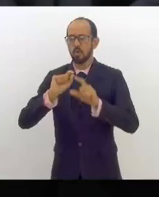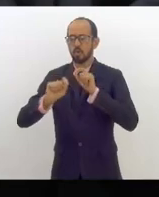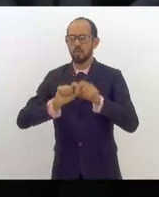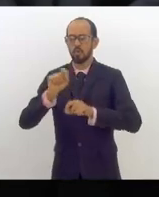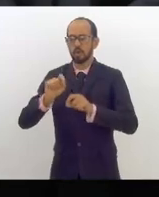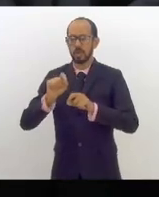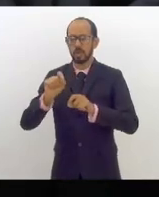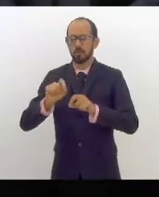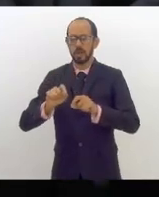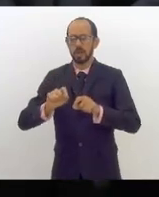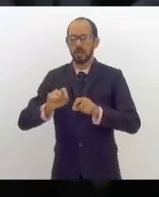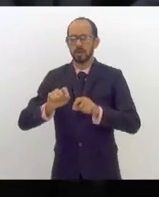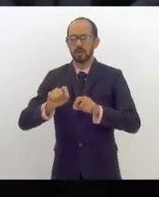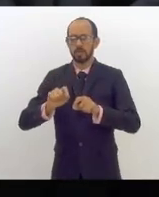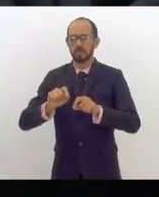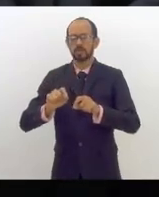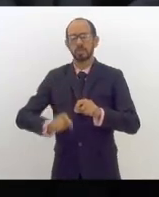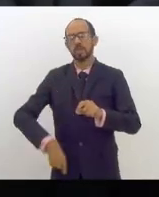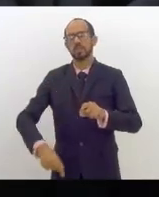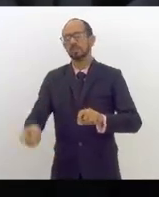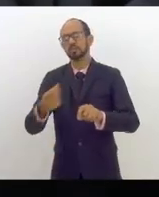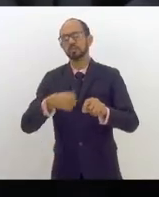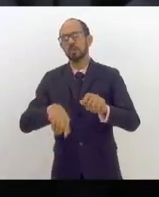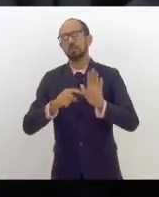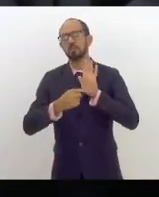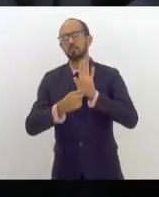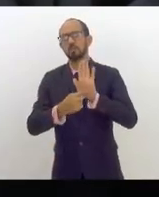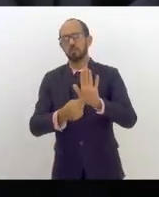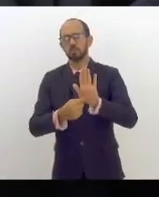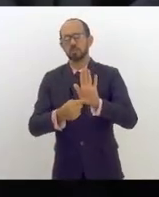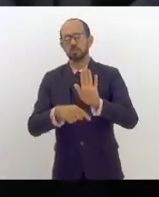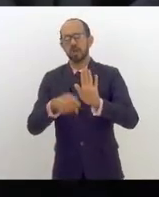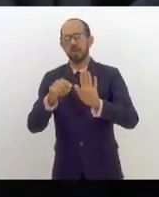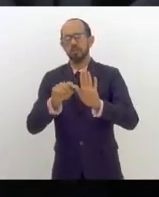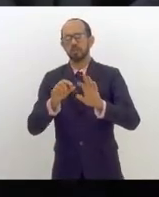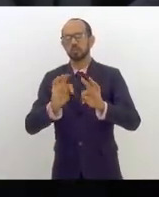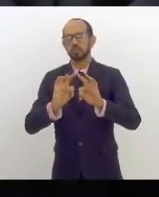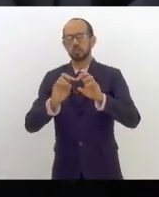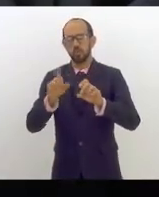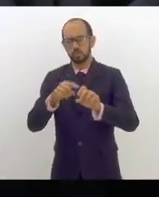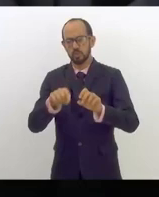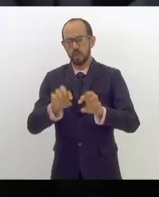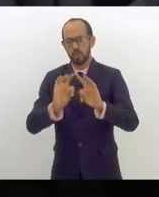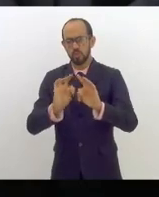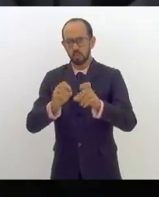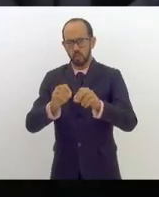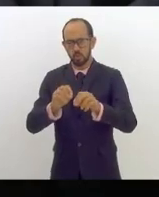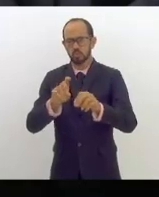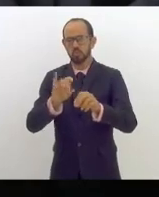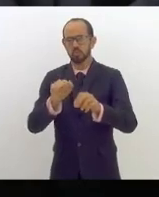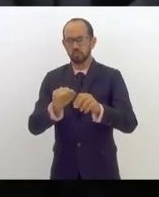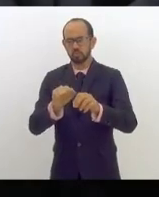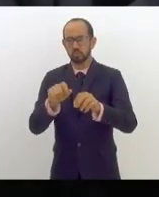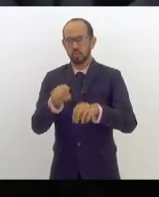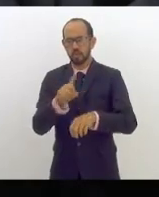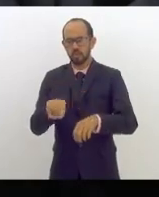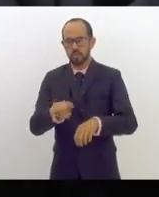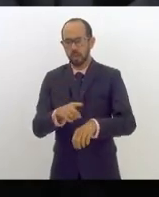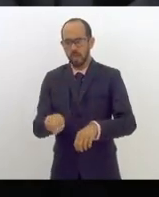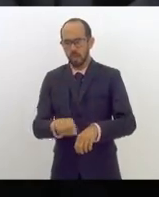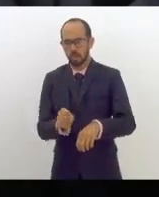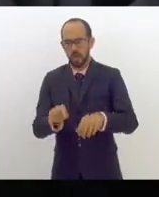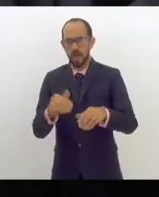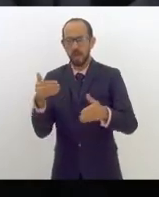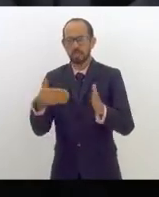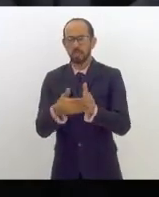sobrestados todos os feitos da Ordem do dia de hoje e de amanhã até que se volte os vetos